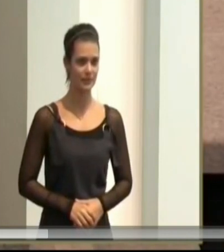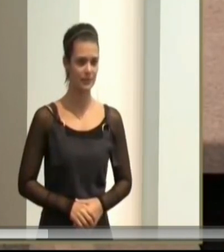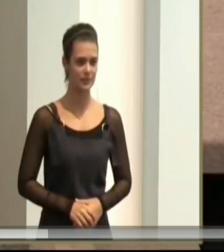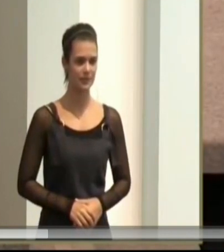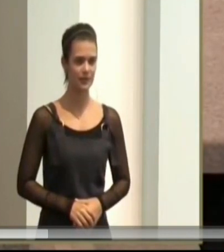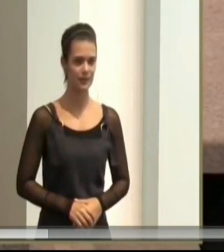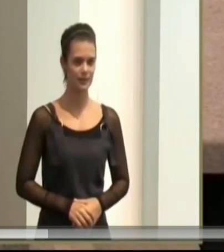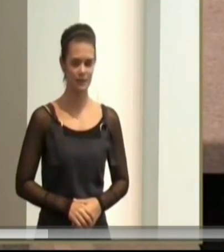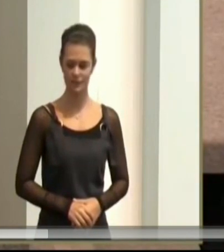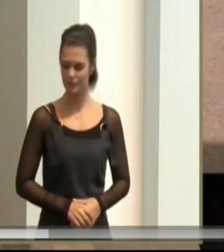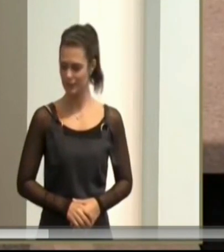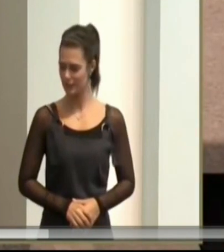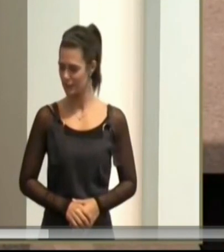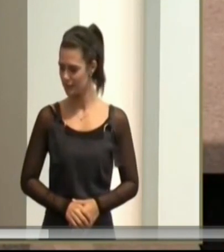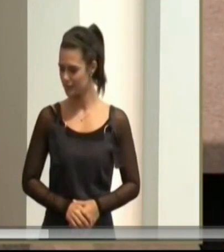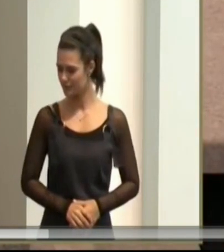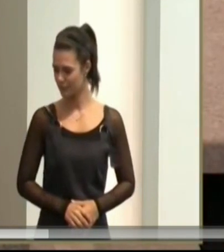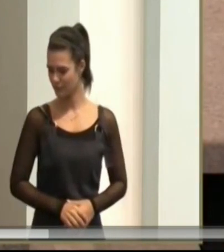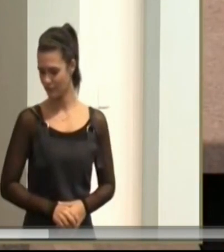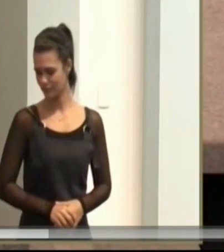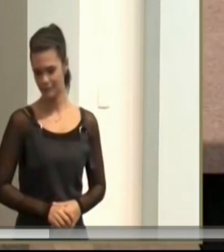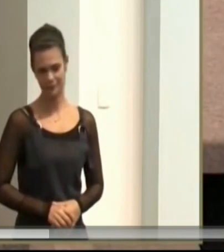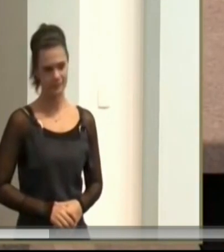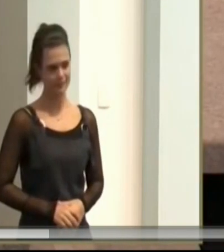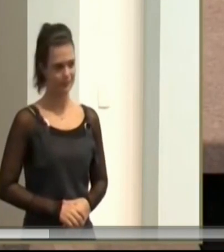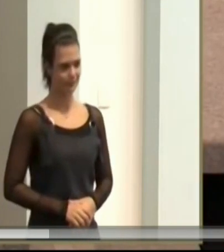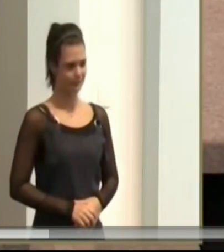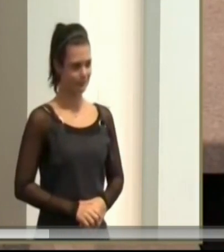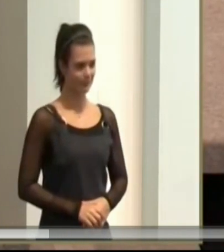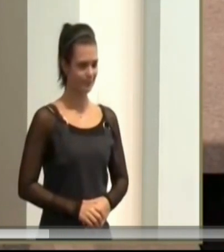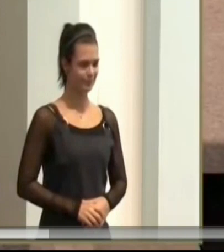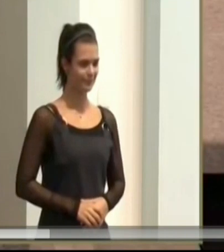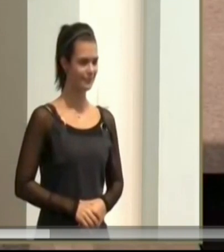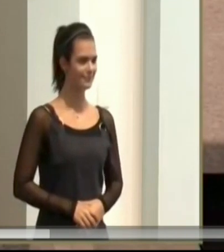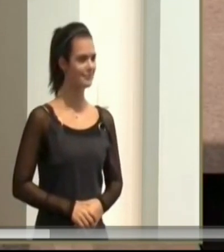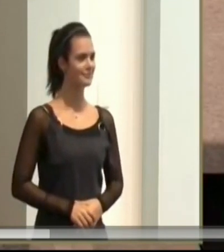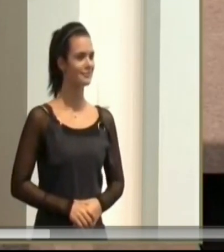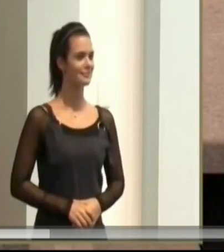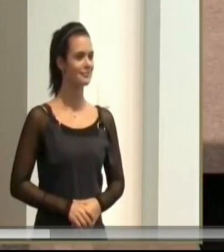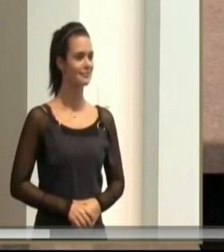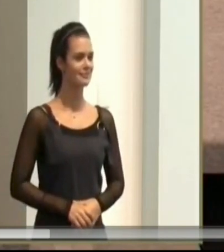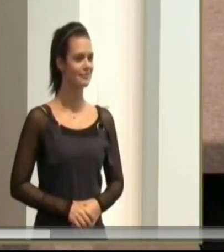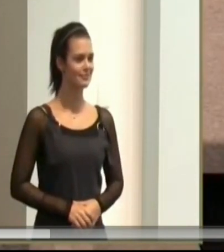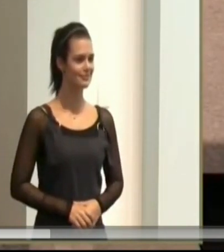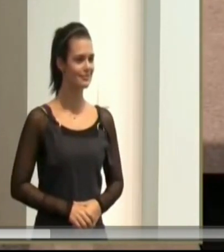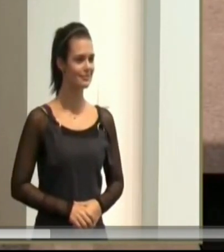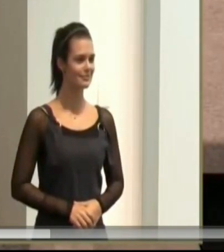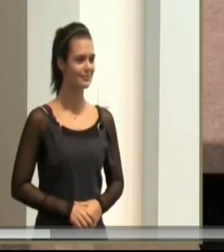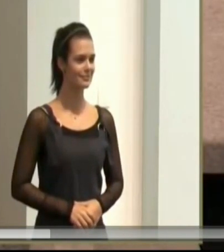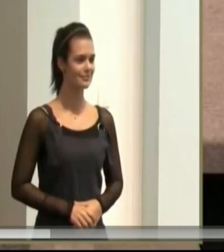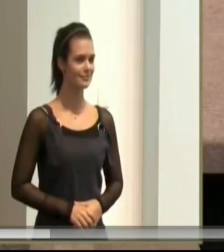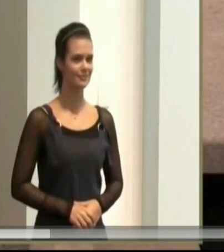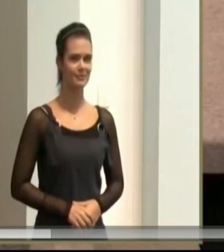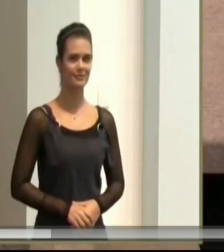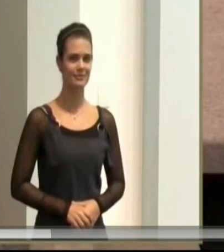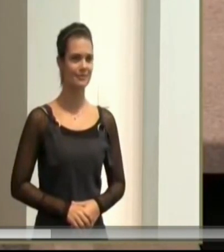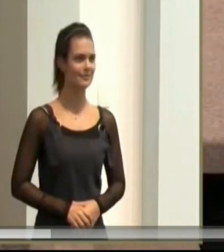Convido a igreja a se colocar em pé e juntos cantemos: Cristo já ressuscitou.